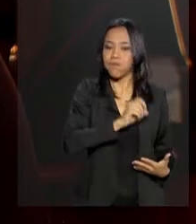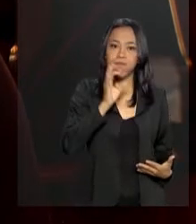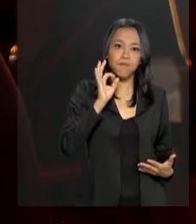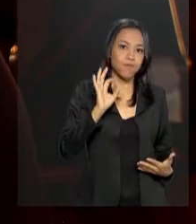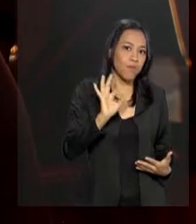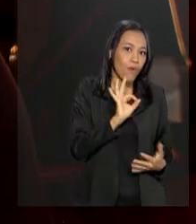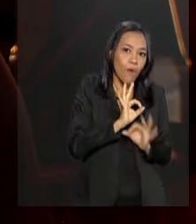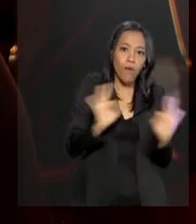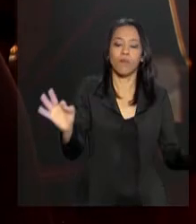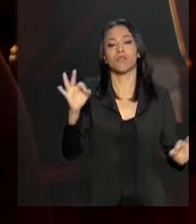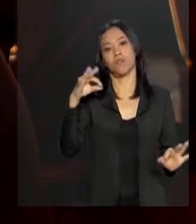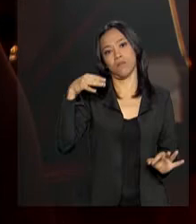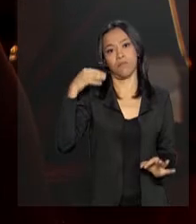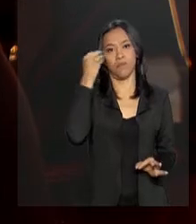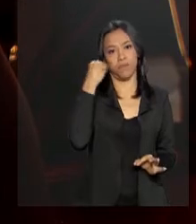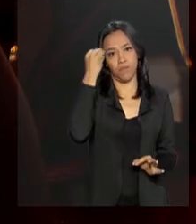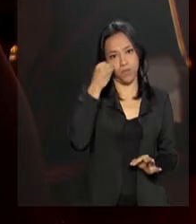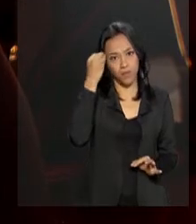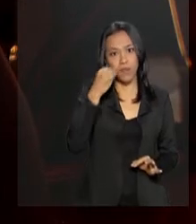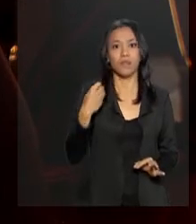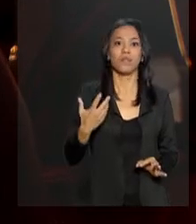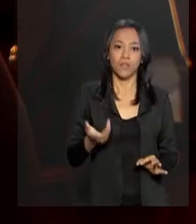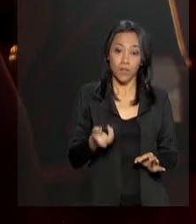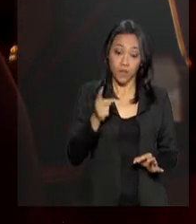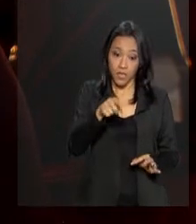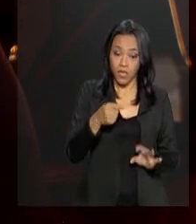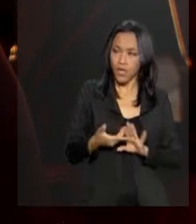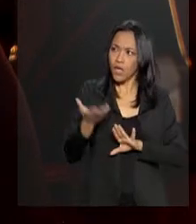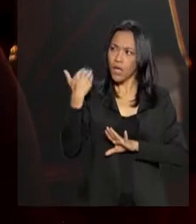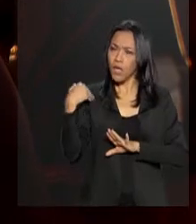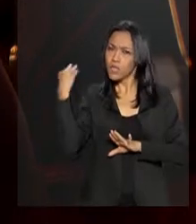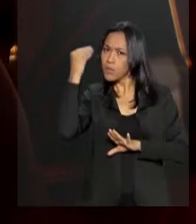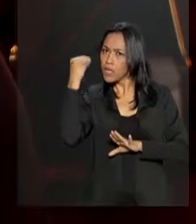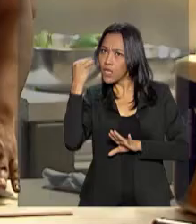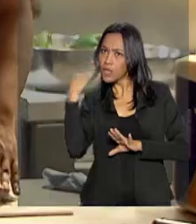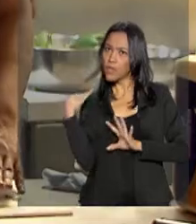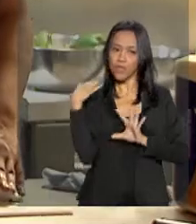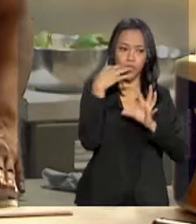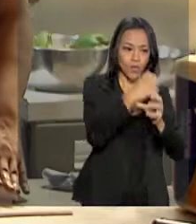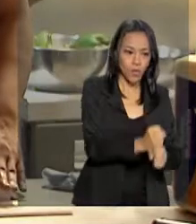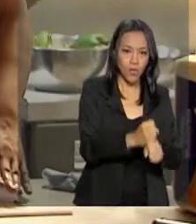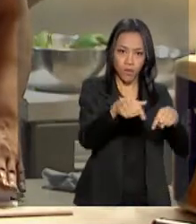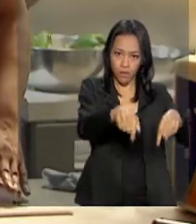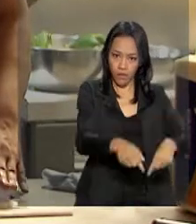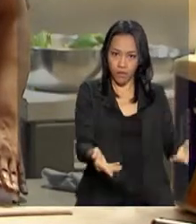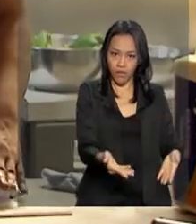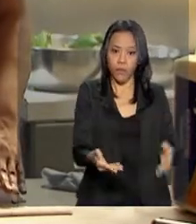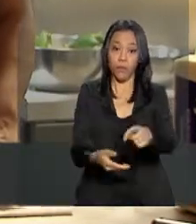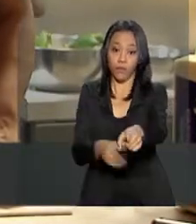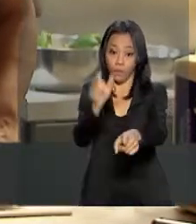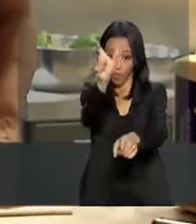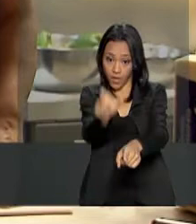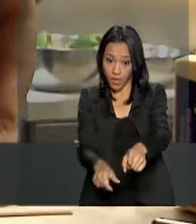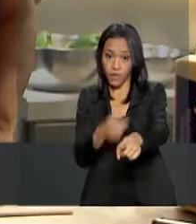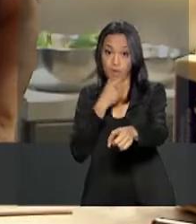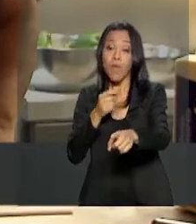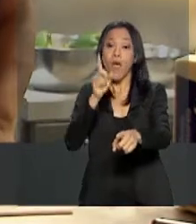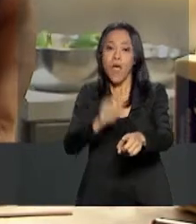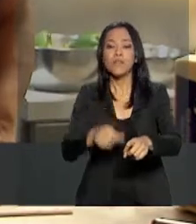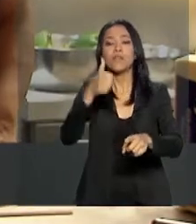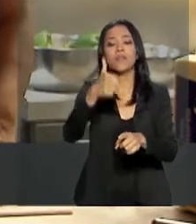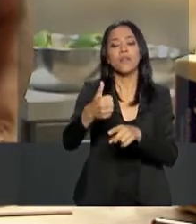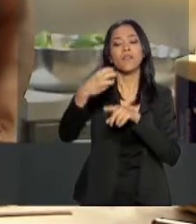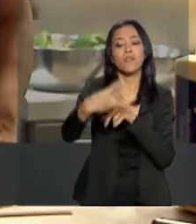e eu tenho buscado trazer um pouco do que eu sabia do restaurante hamburgueria rabicho fã dos 137 mil